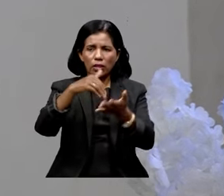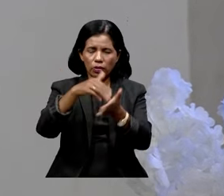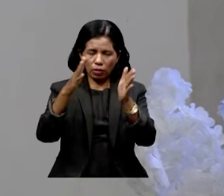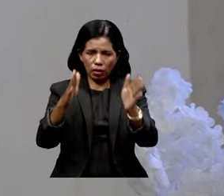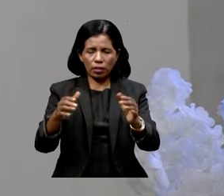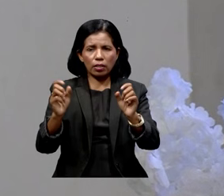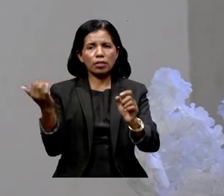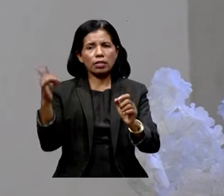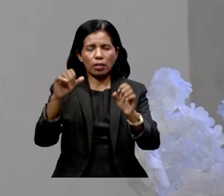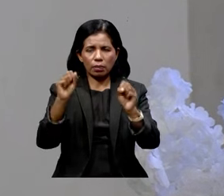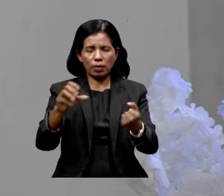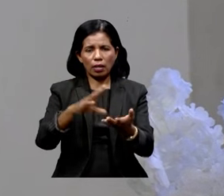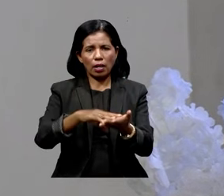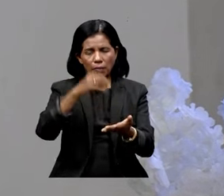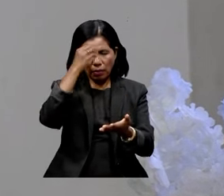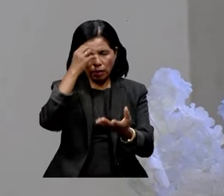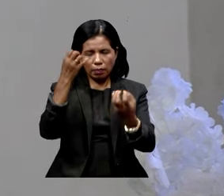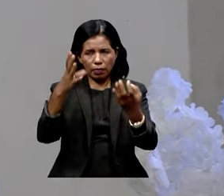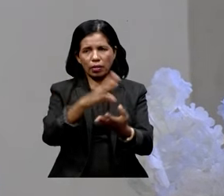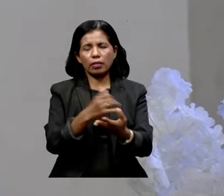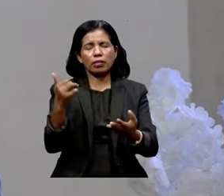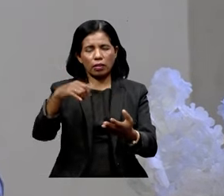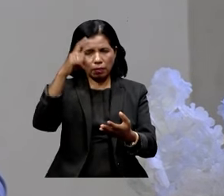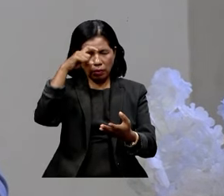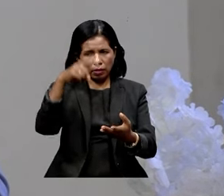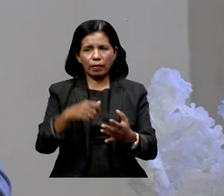ver, a prehala, se ele desempenho, dia que eu.